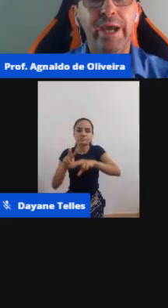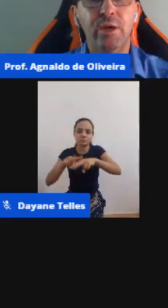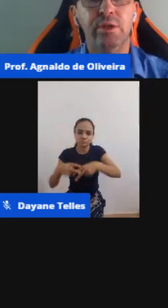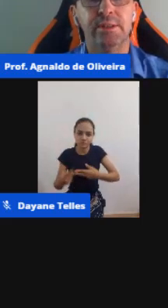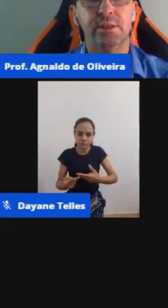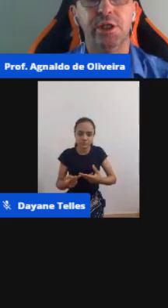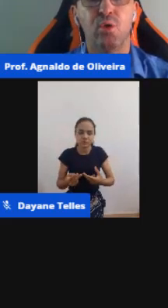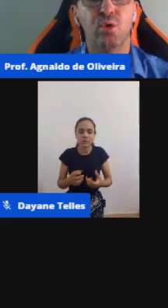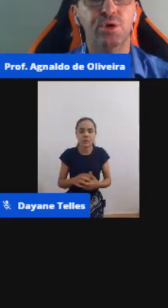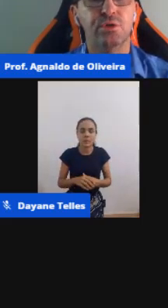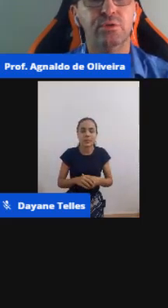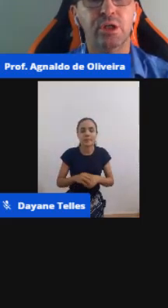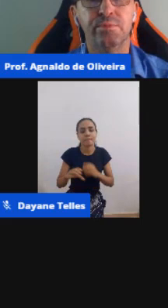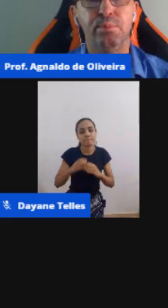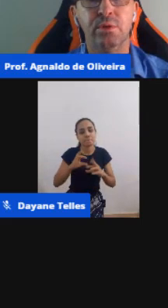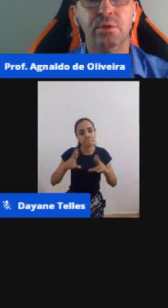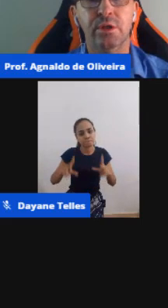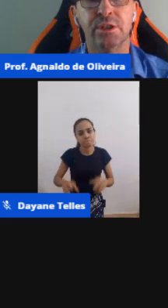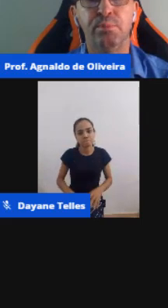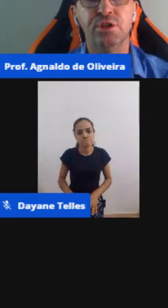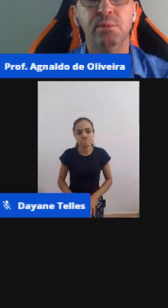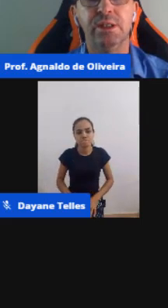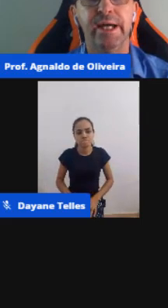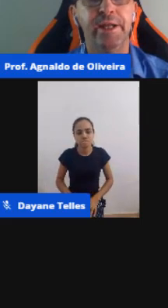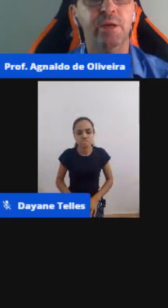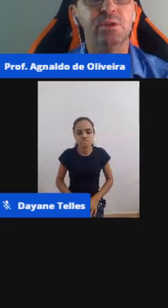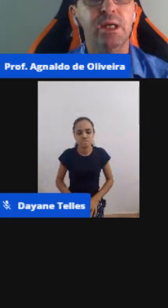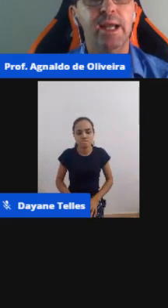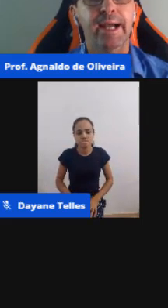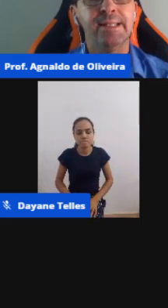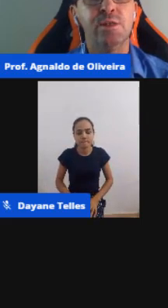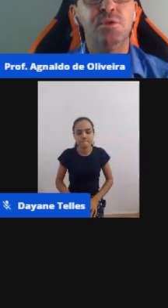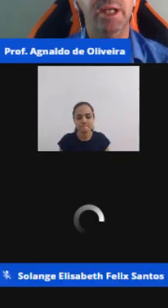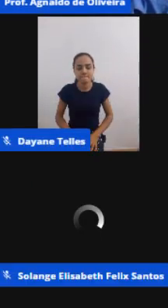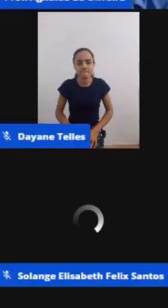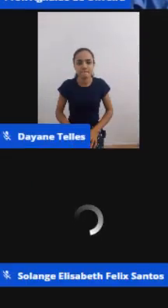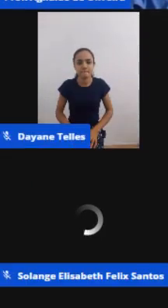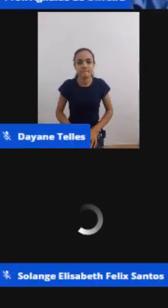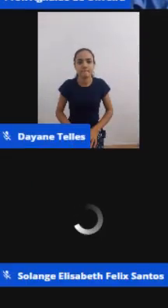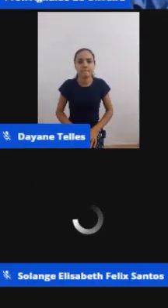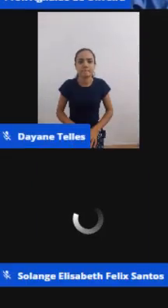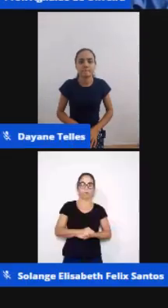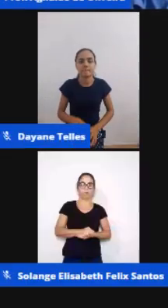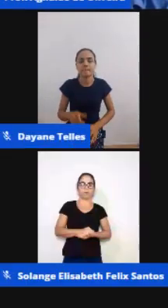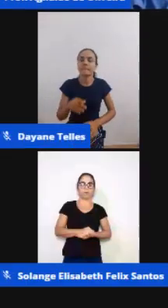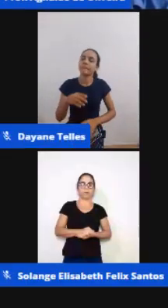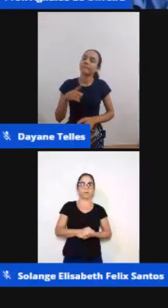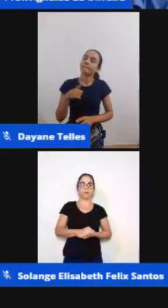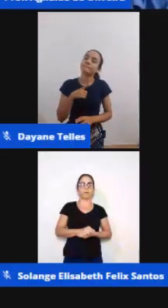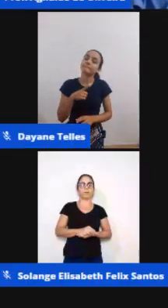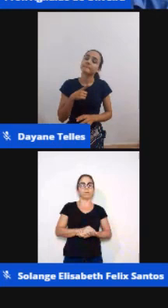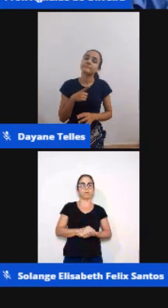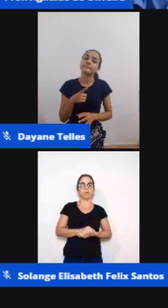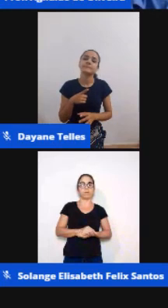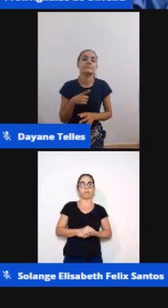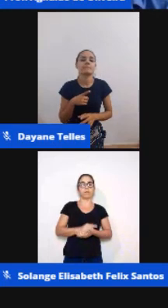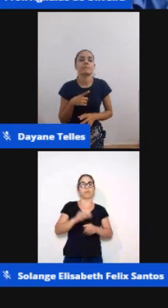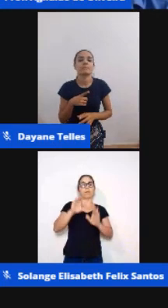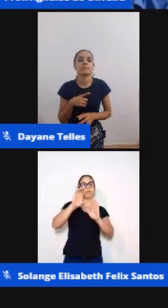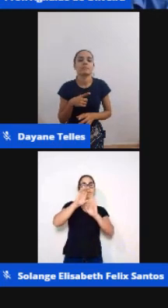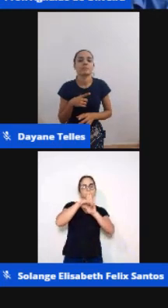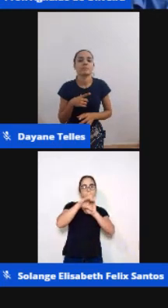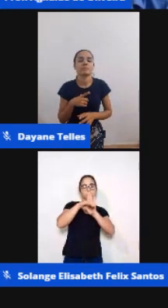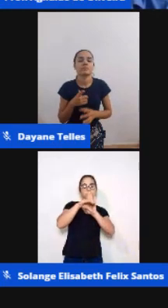Então, por meio desses recursos, nós possibilitaremos a ação dialógica em relação aos conceitos que